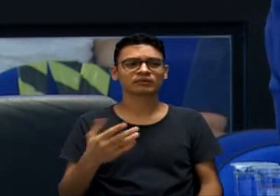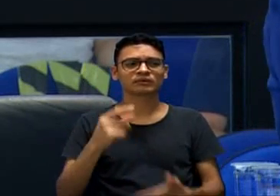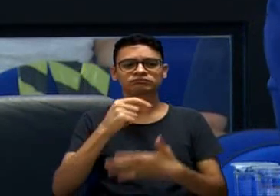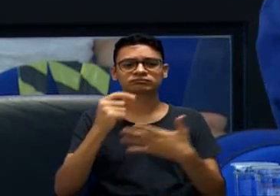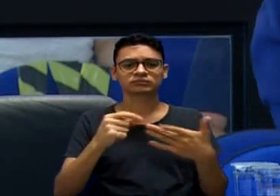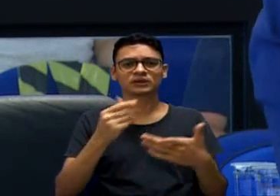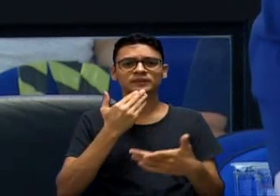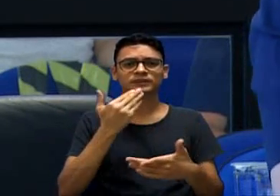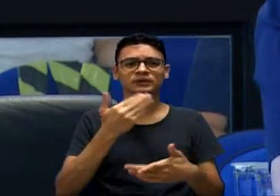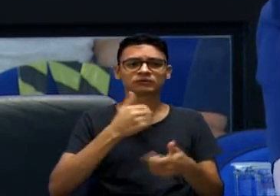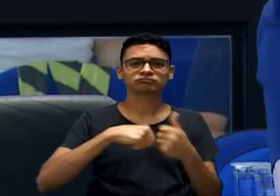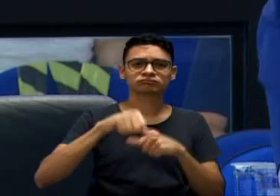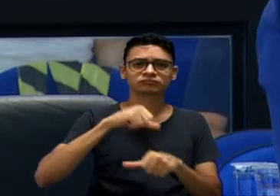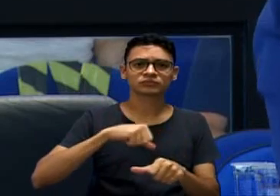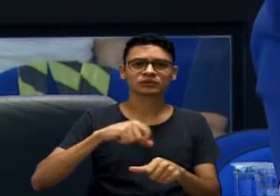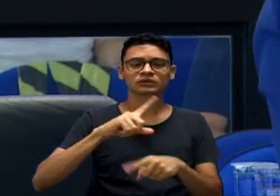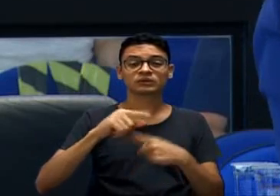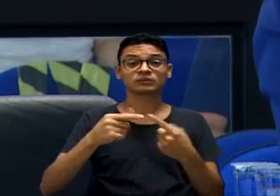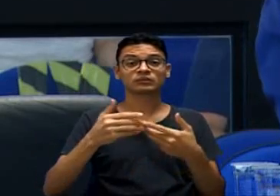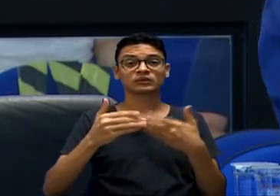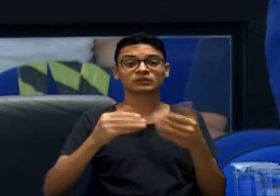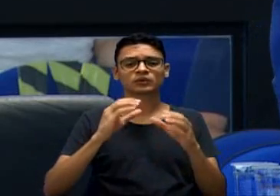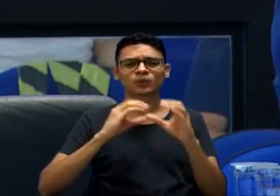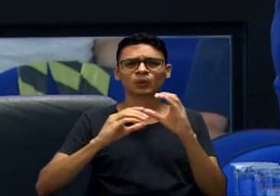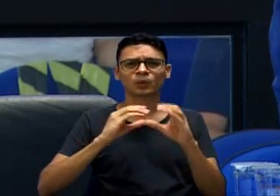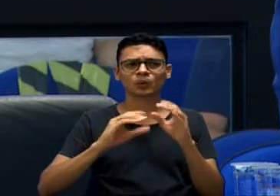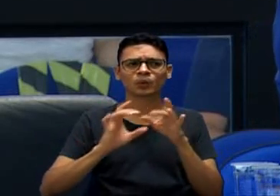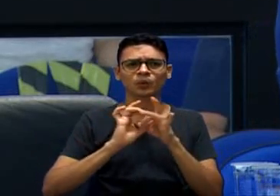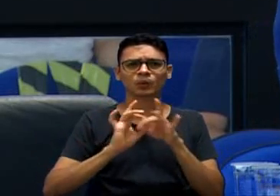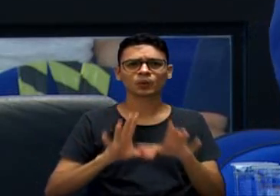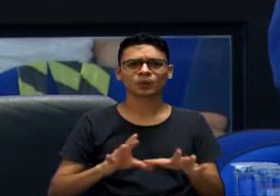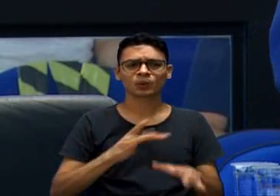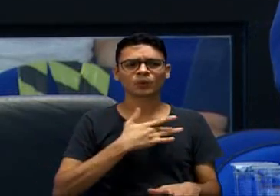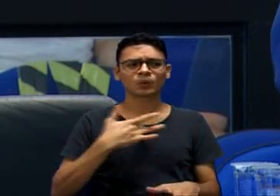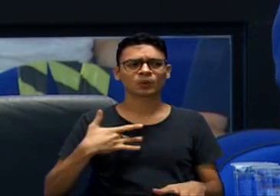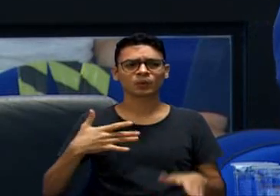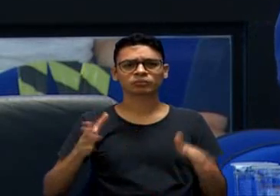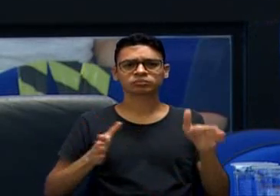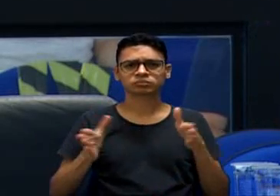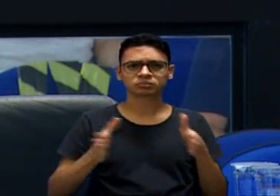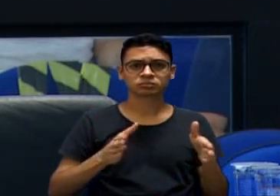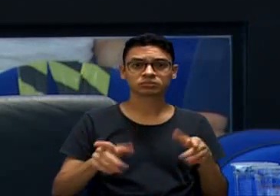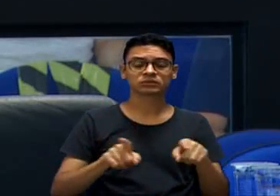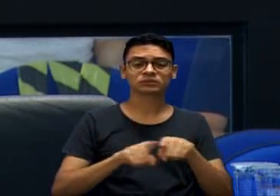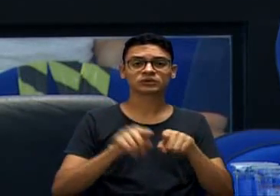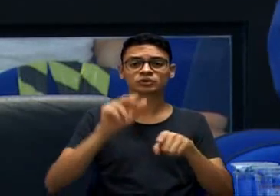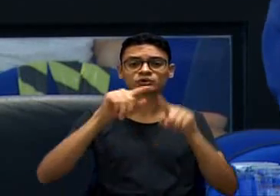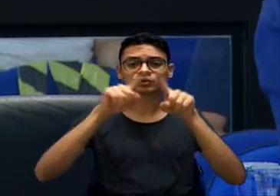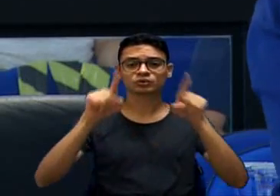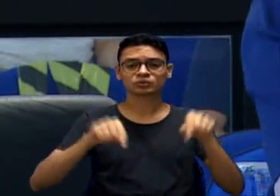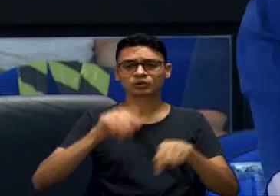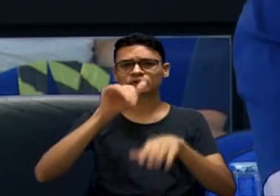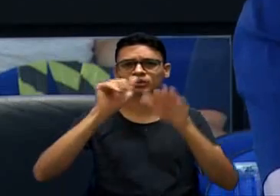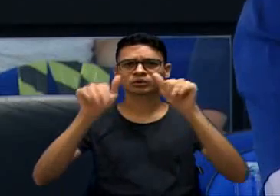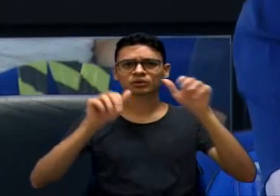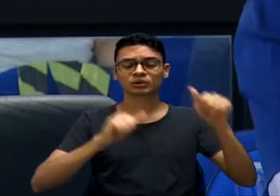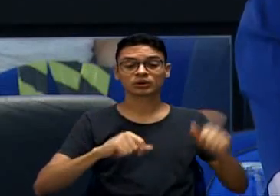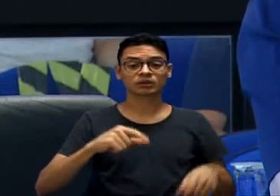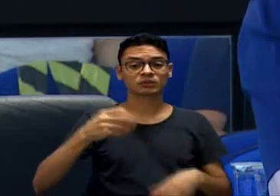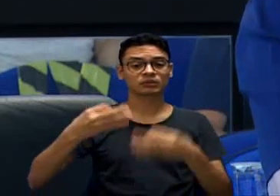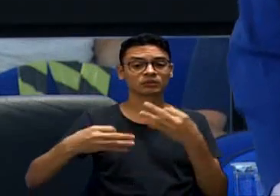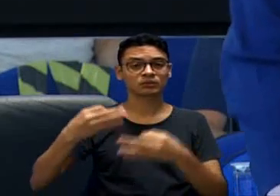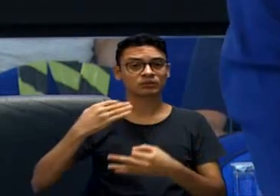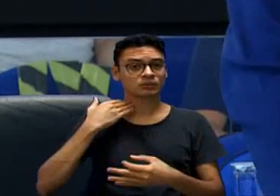situação, que se realize concurso público na área da saúde para a contratação de profissionais. O Tribunal de Contas indica